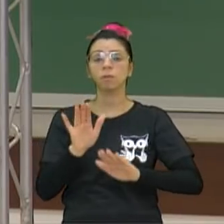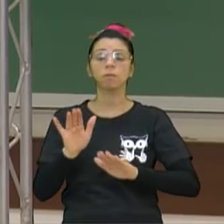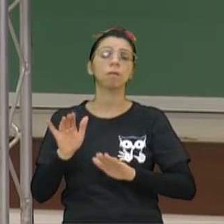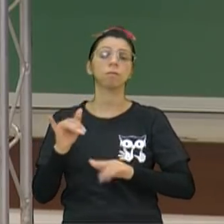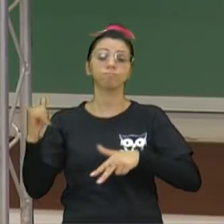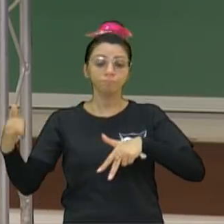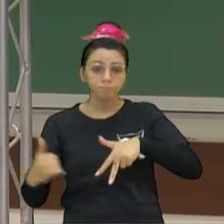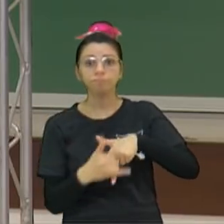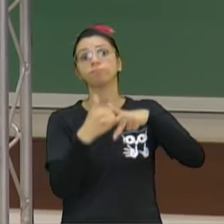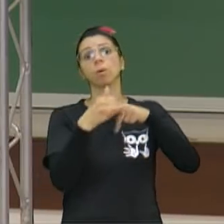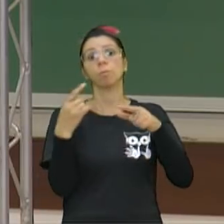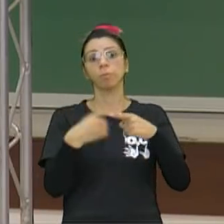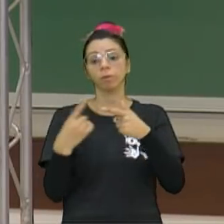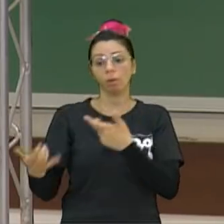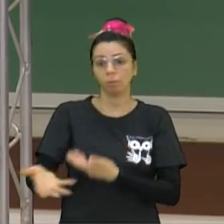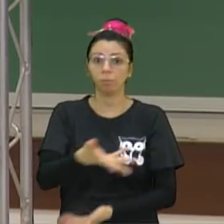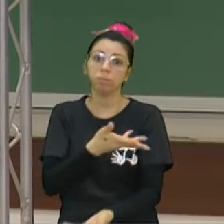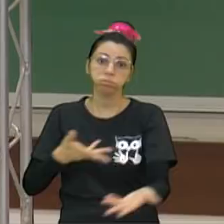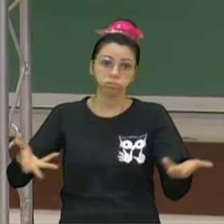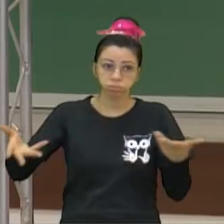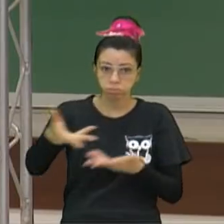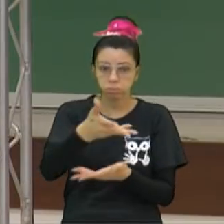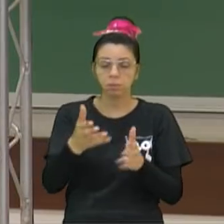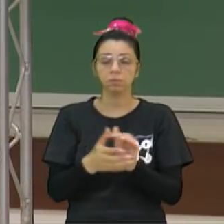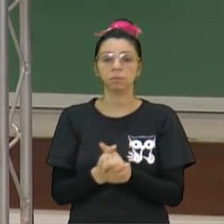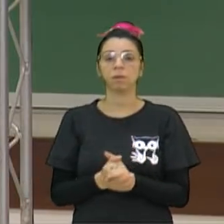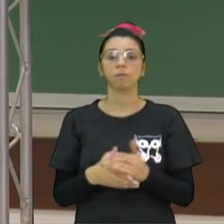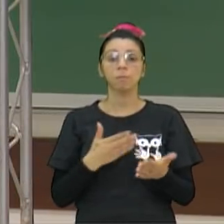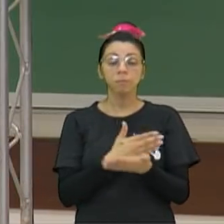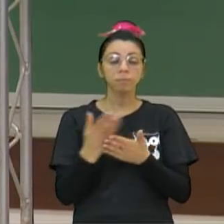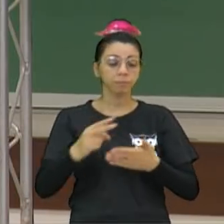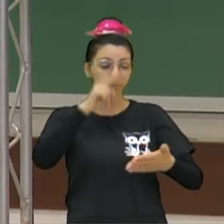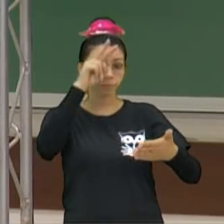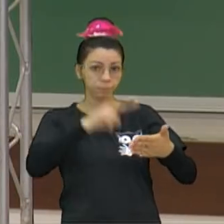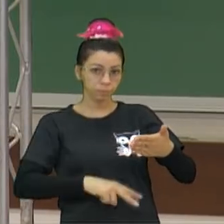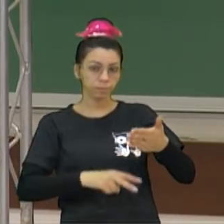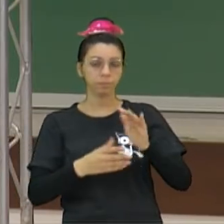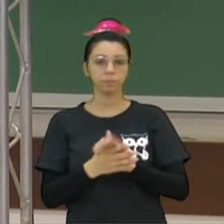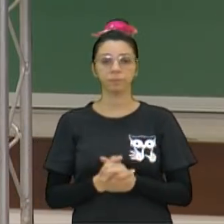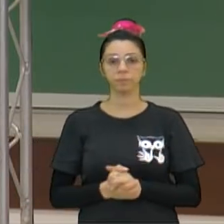ato infracional, certo? Então vamos começar aqui com a leitura desse depoimento.